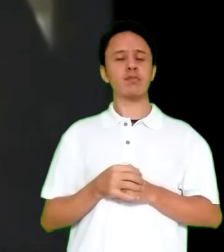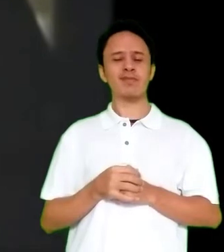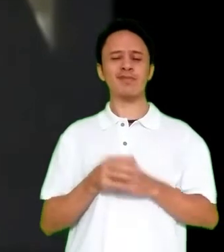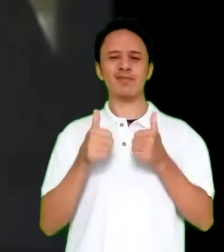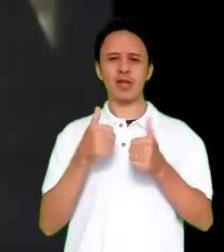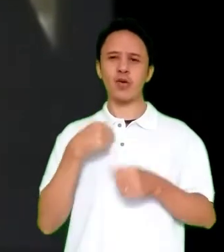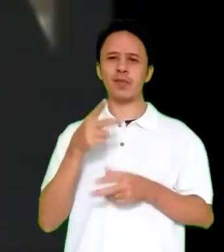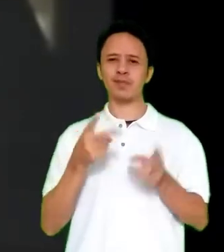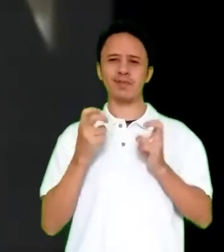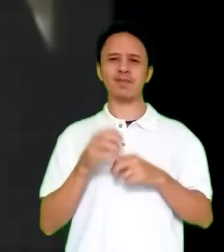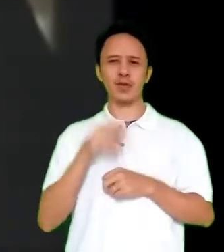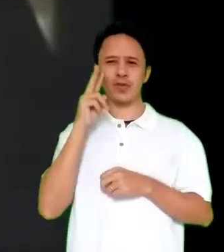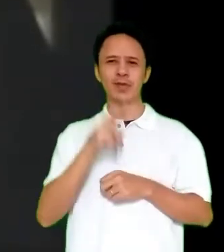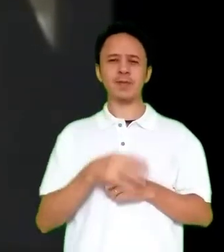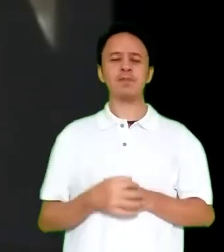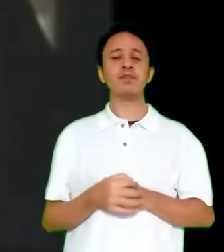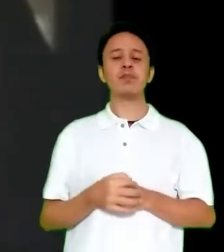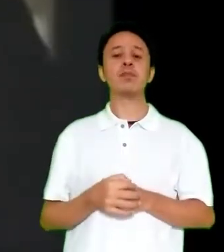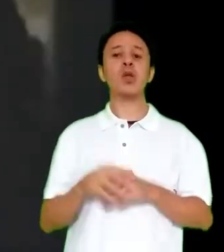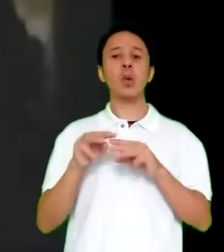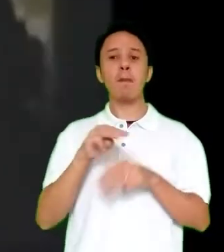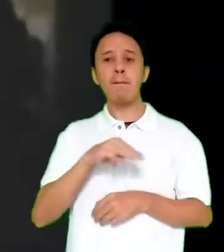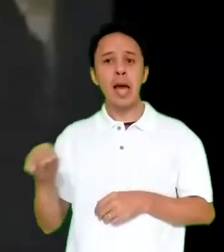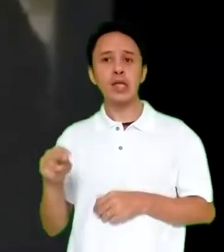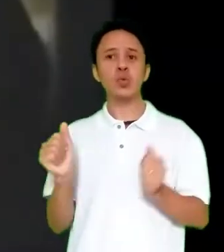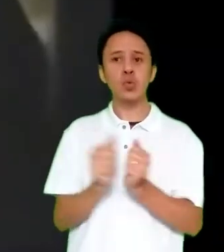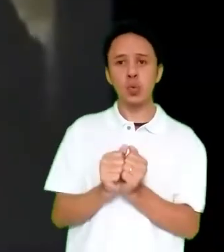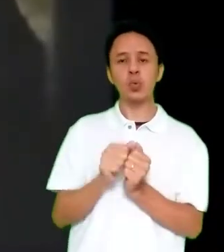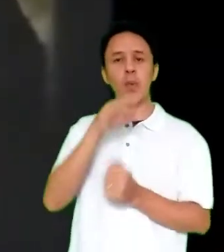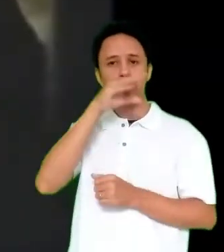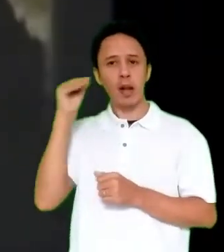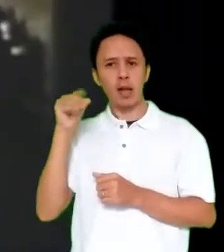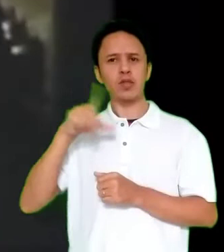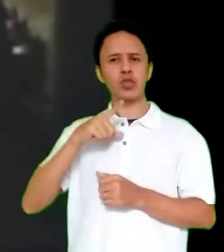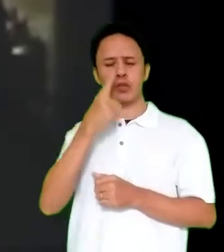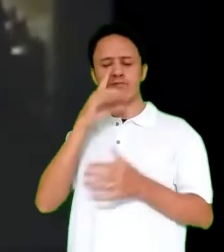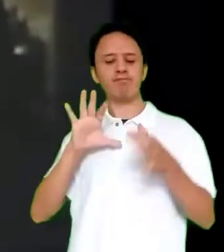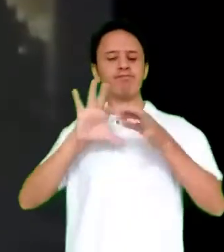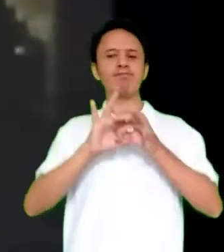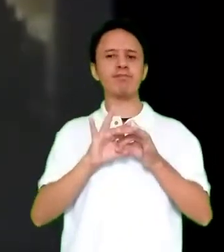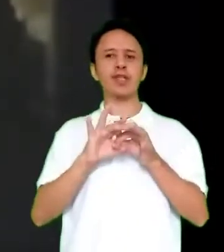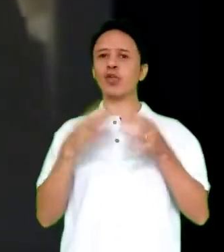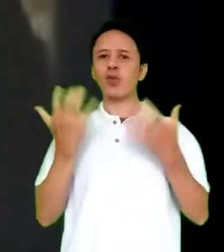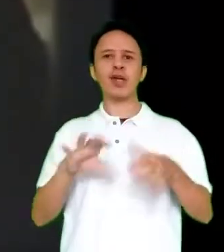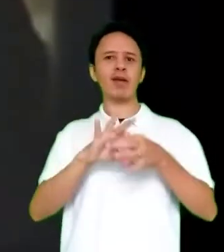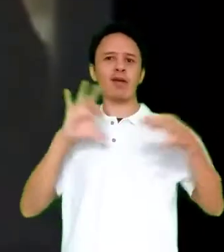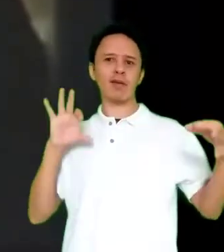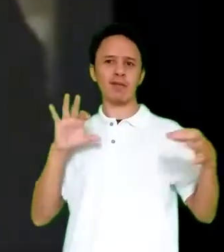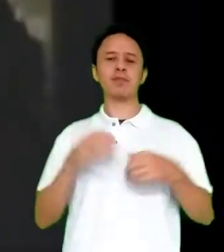esforço. Os mestres e os seus empregados eram geralmente ligados pela afeição, a ponto de não desejarem se